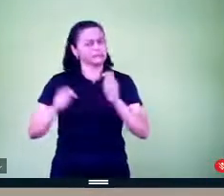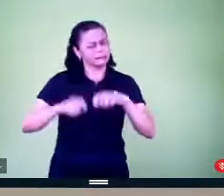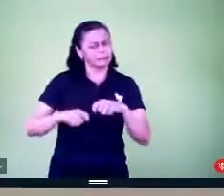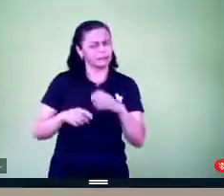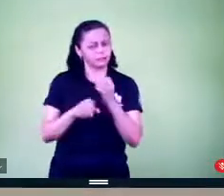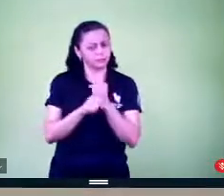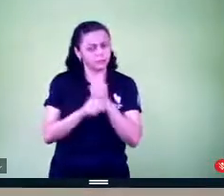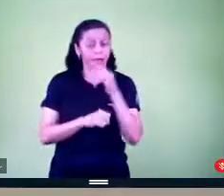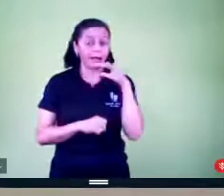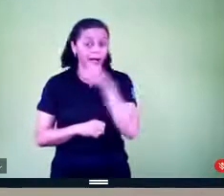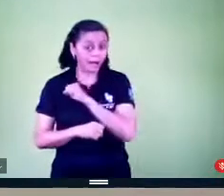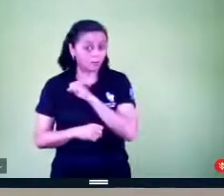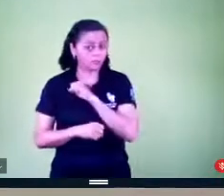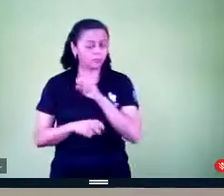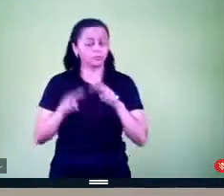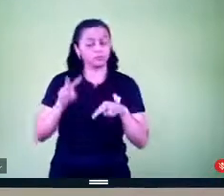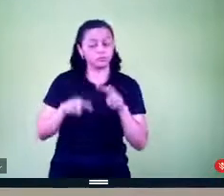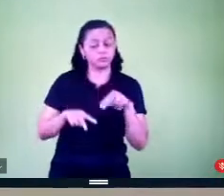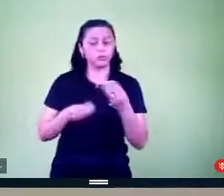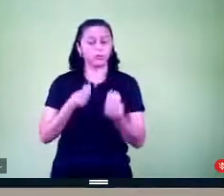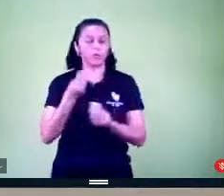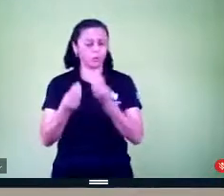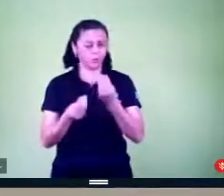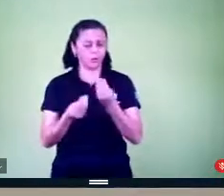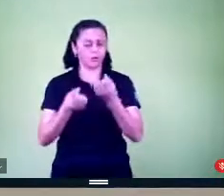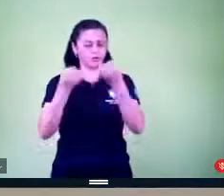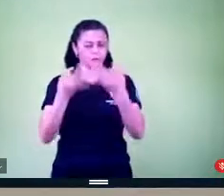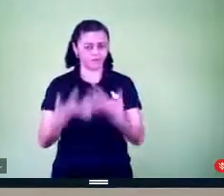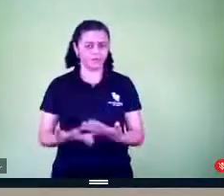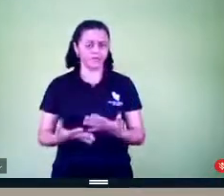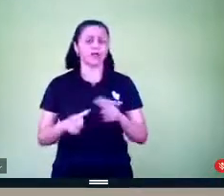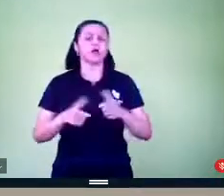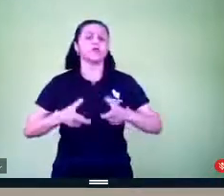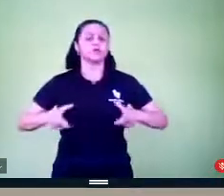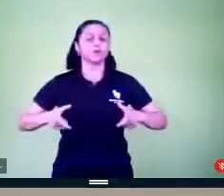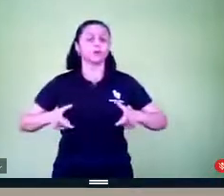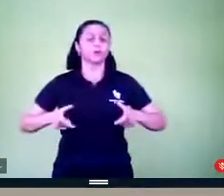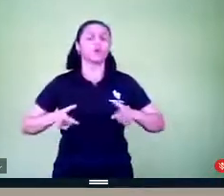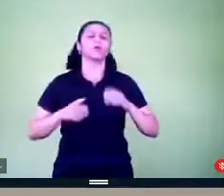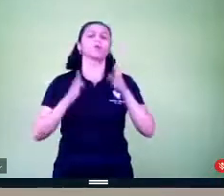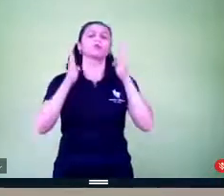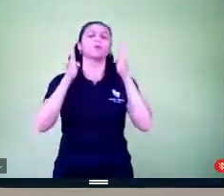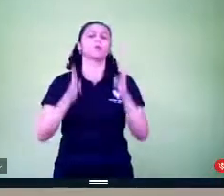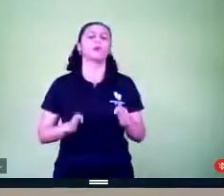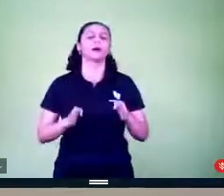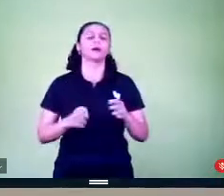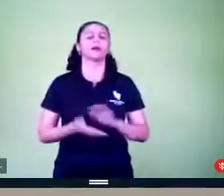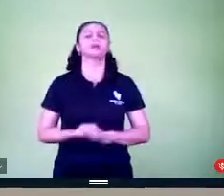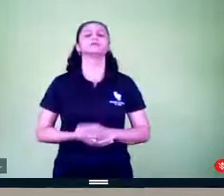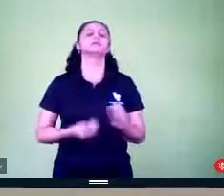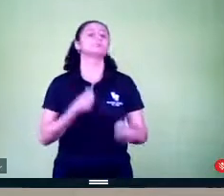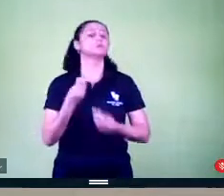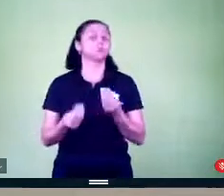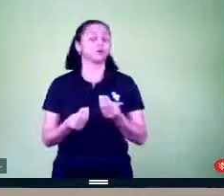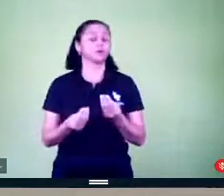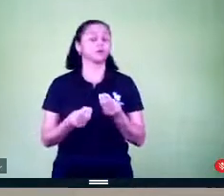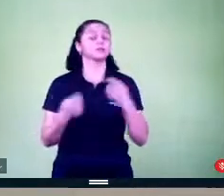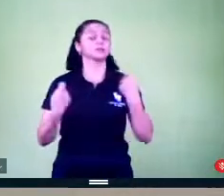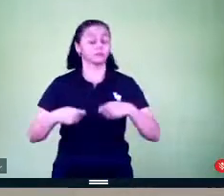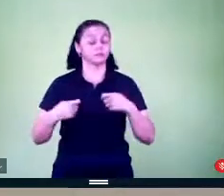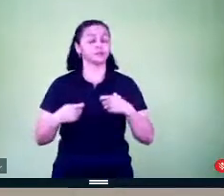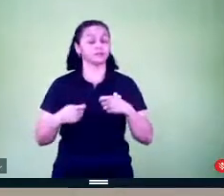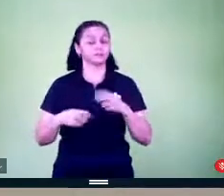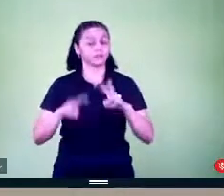como nós ensinamos em paralelo? Primeiro, nós vamos fazer a análise completa até para chegar na equação do circuito divisor de corrente. Como é que seria a